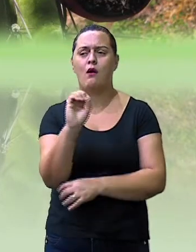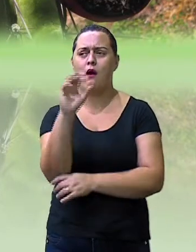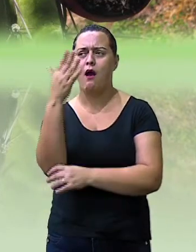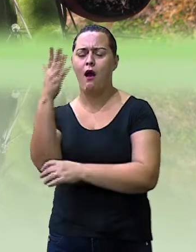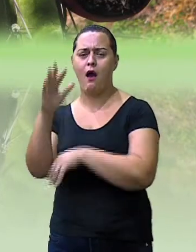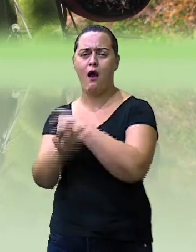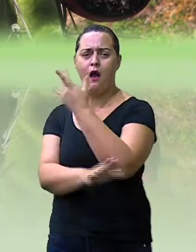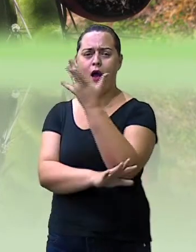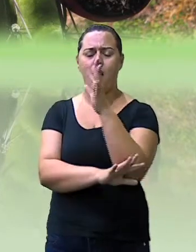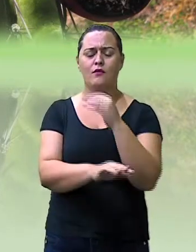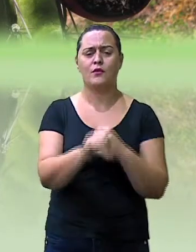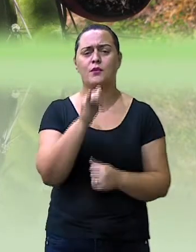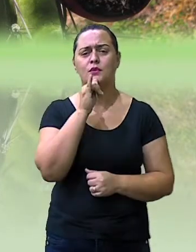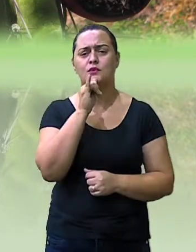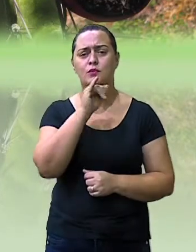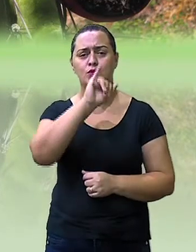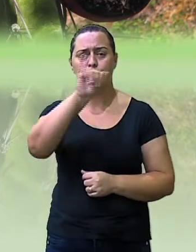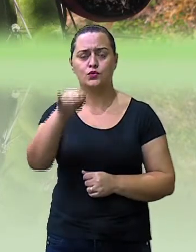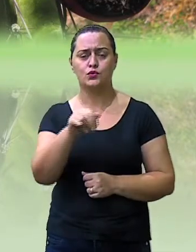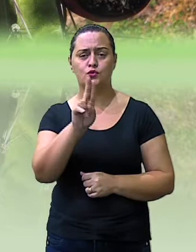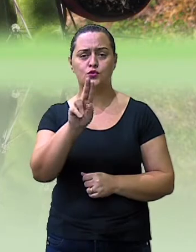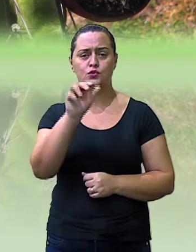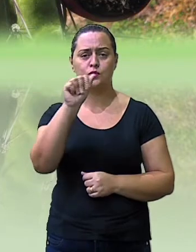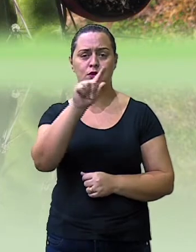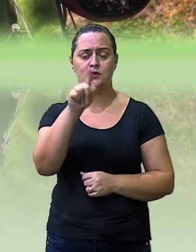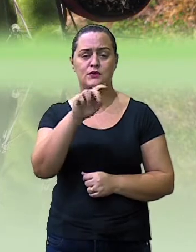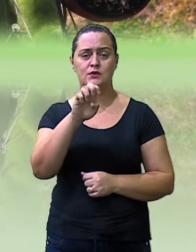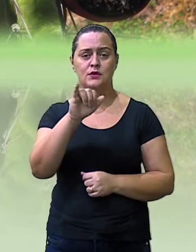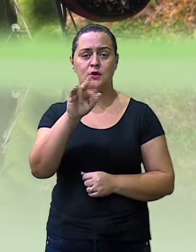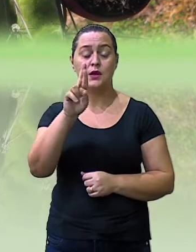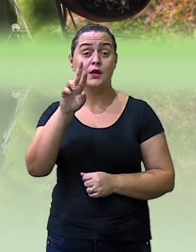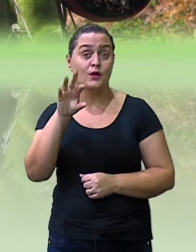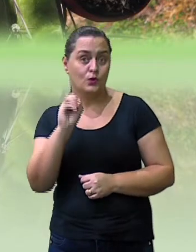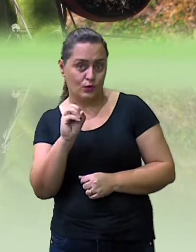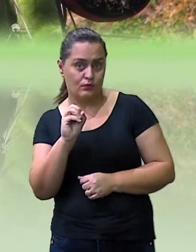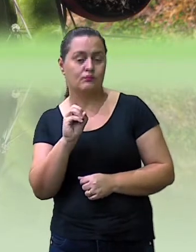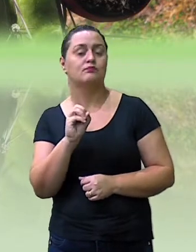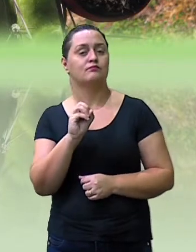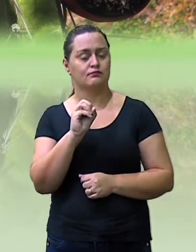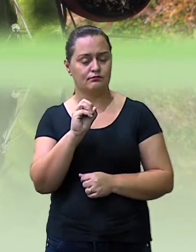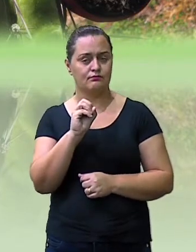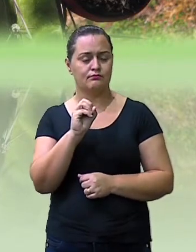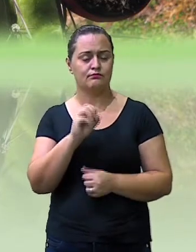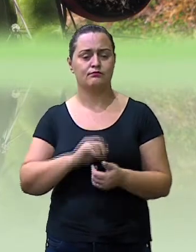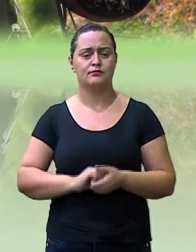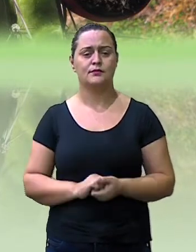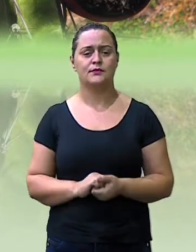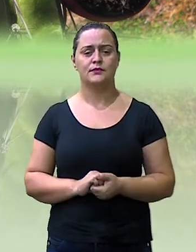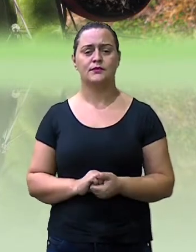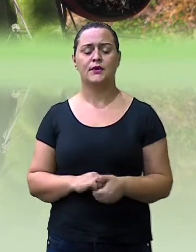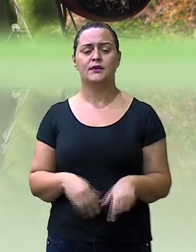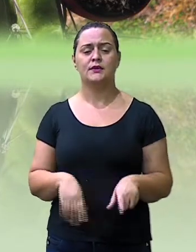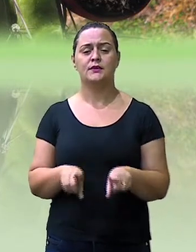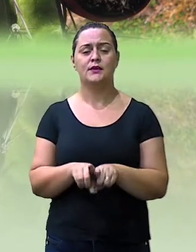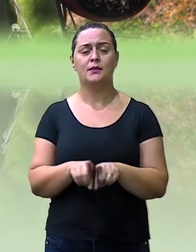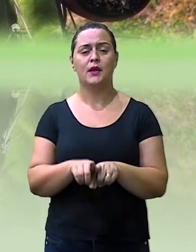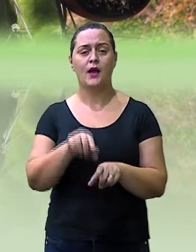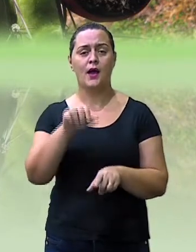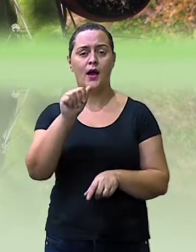também conhecido por juá ou laranjeira do vaqueiro. A aroeira é a